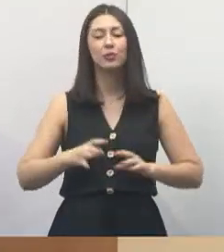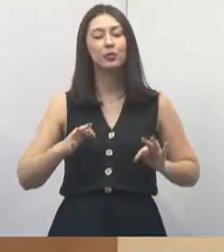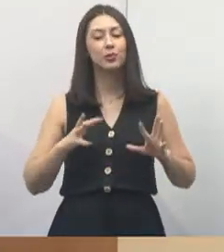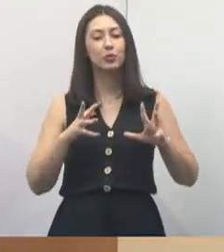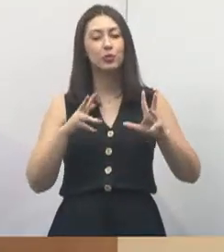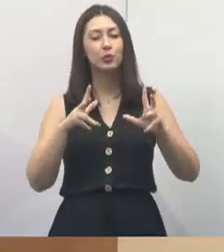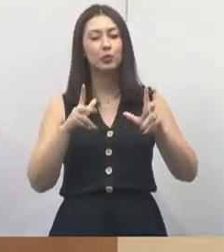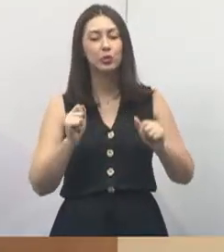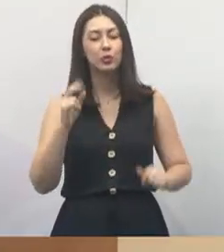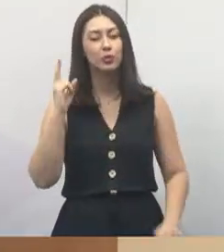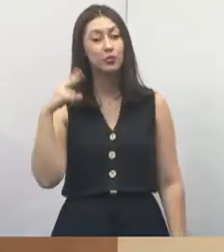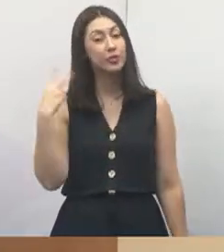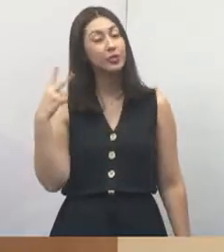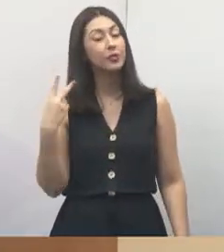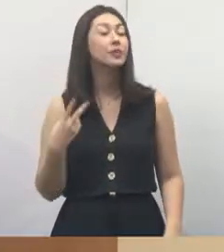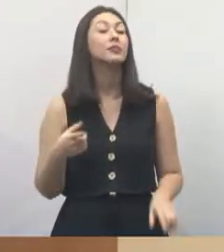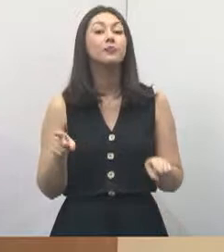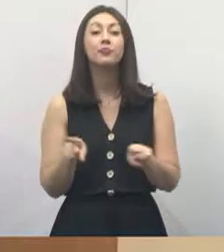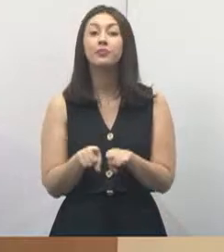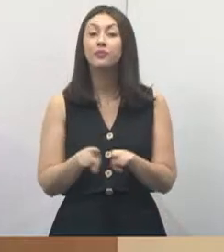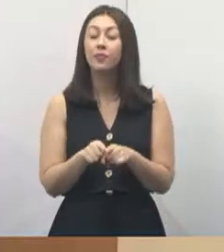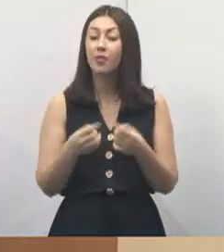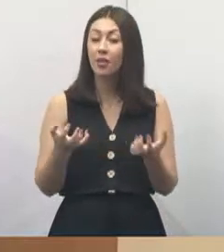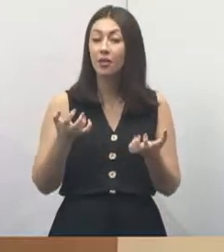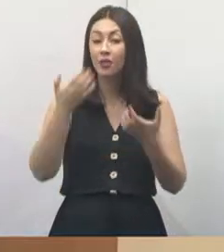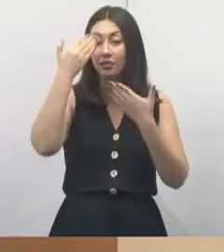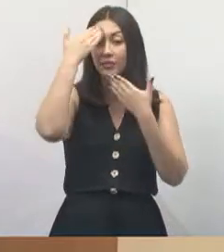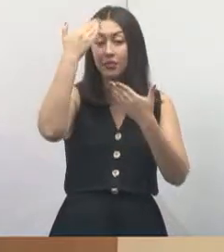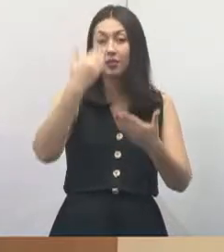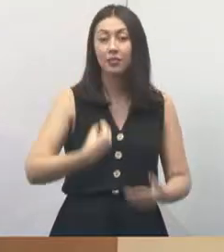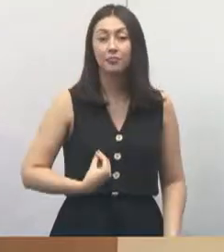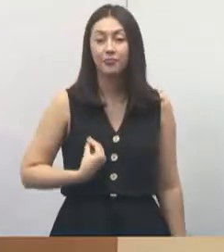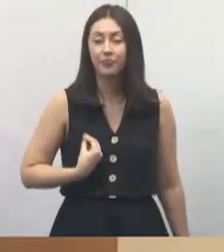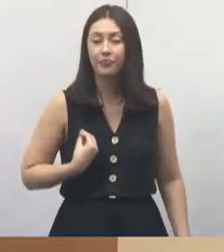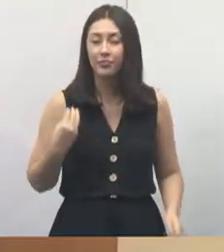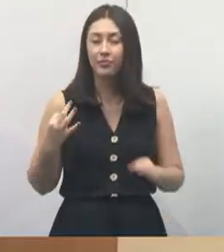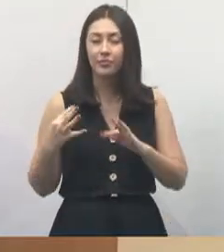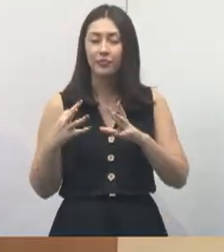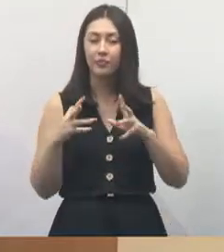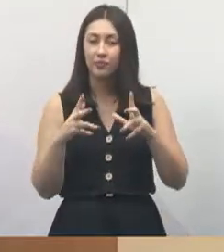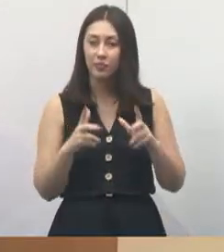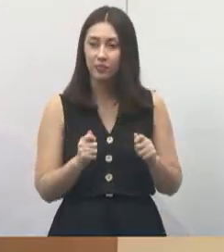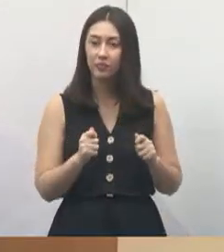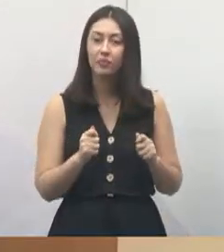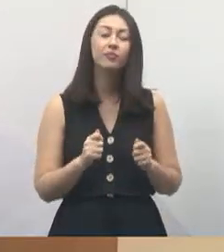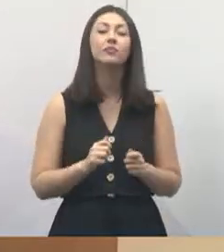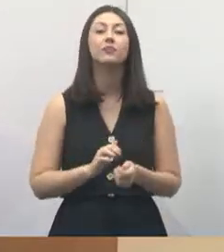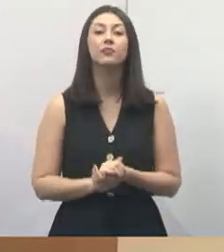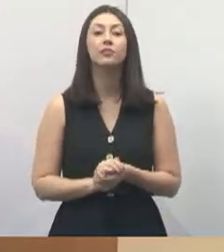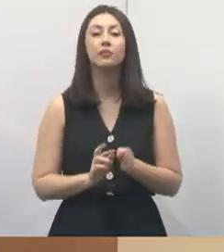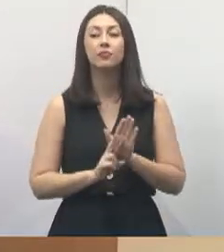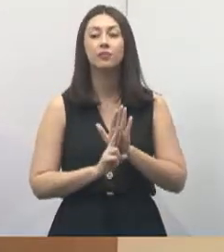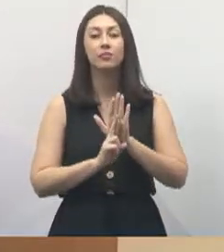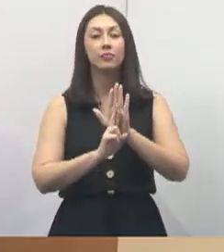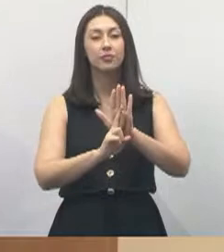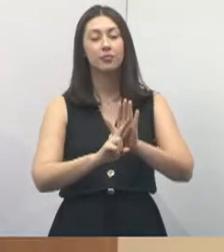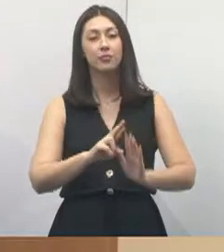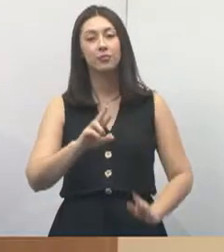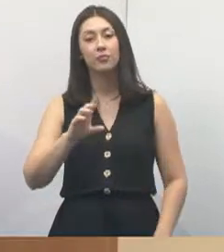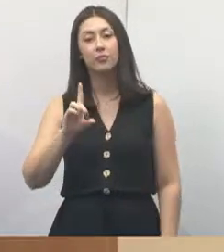presentes. Também quero agradecer a presença de todos nesse plenário, na pessoa do Dr.